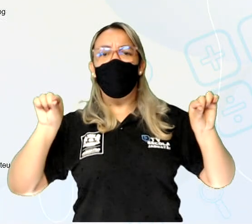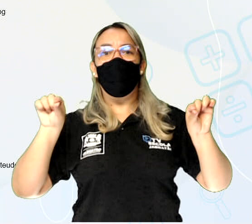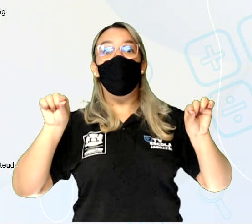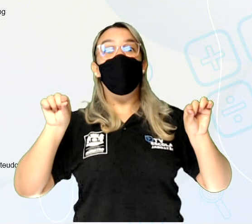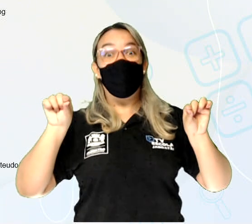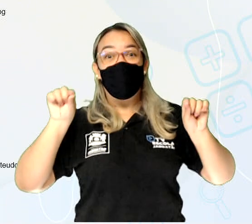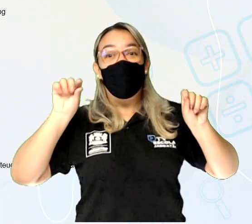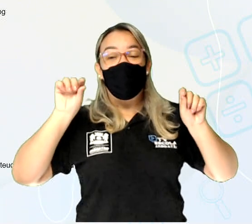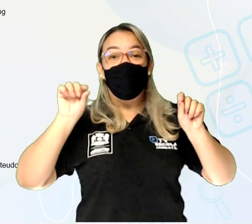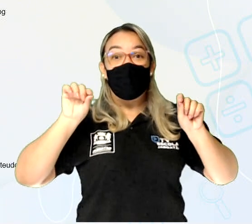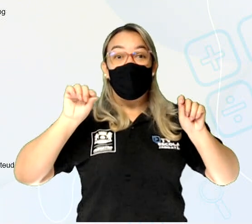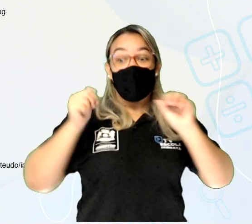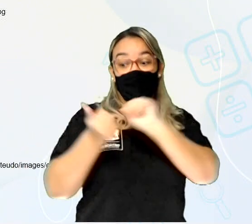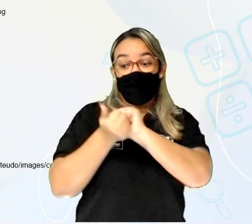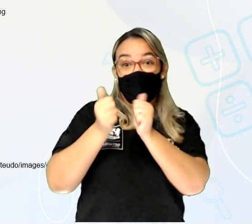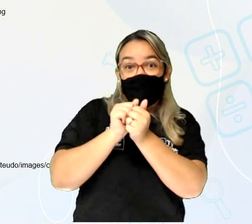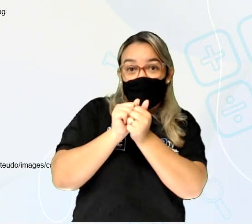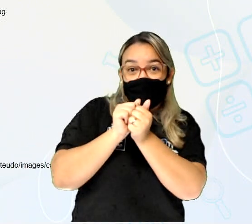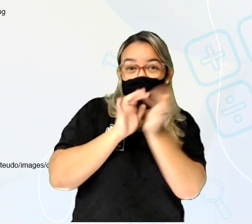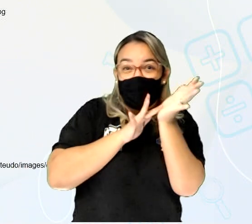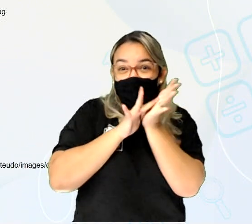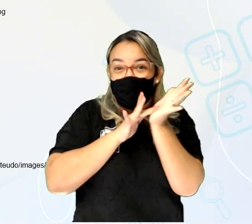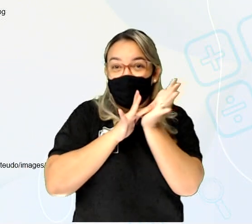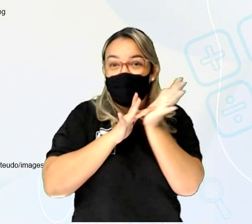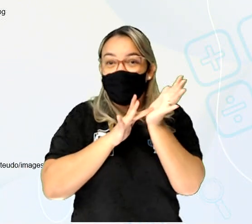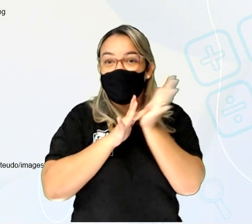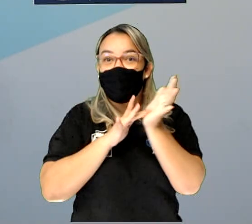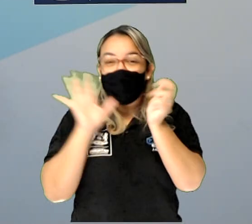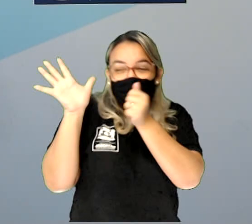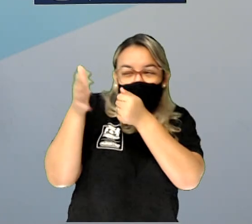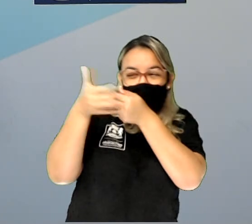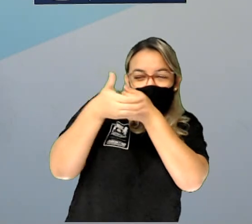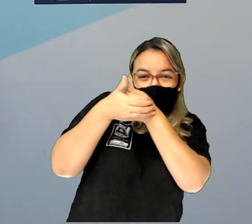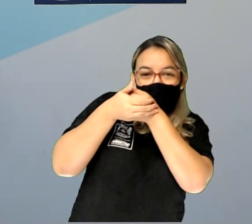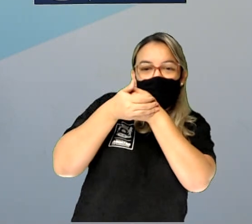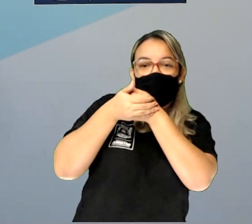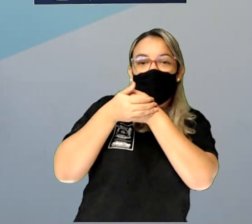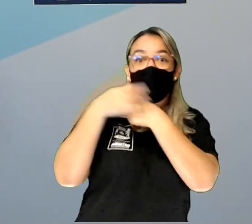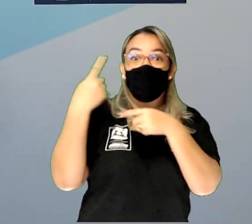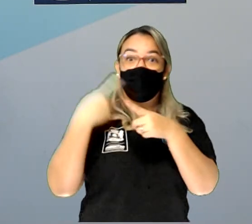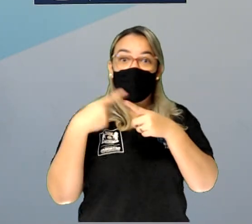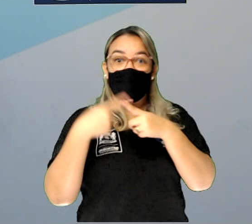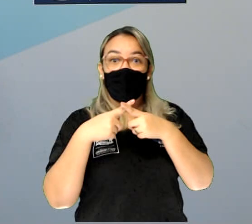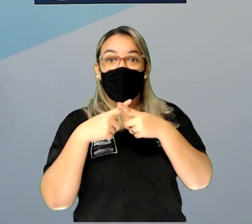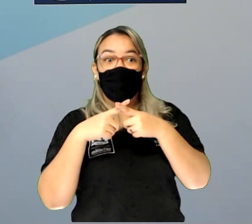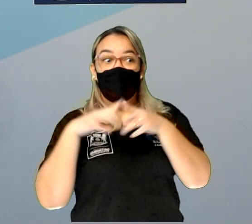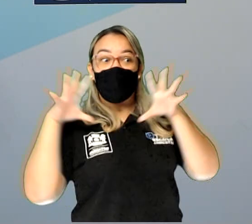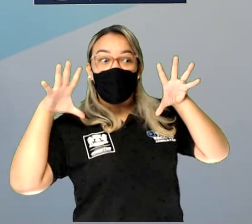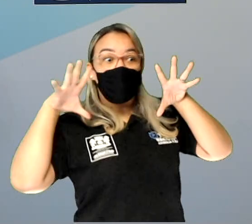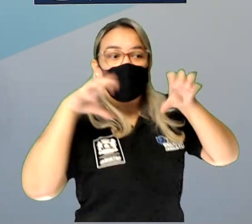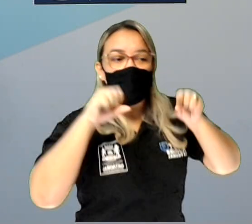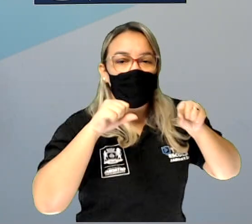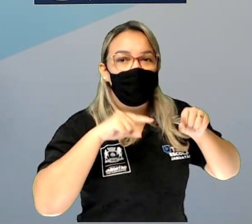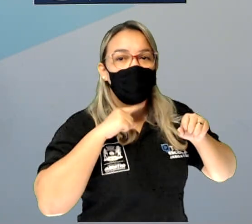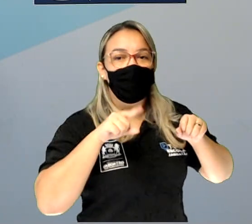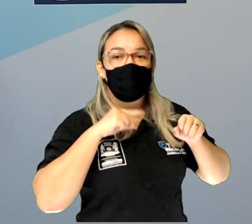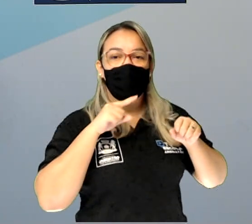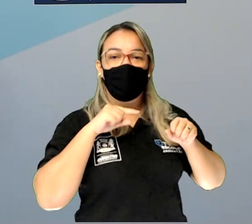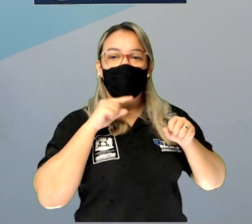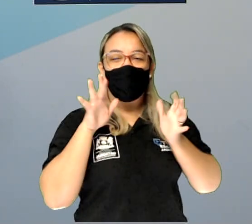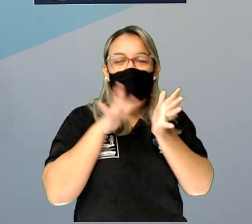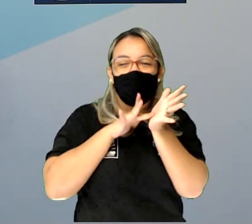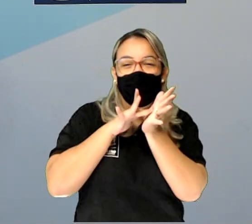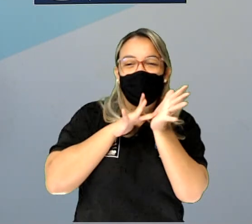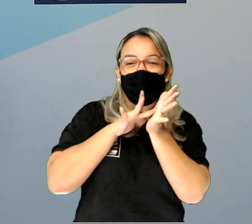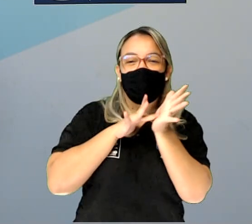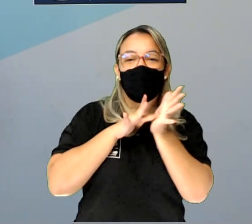muito camuflados com a natureza? Porque uma forma dos predadores não pegarem ele, para ele preservar a